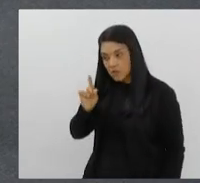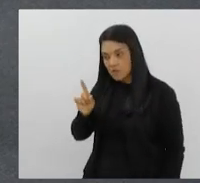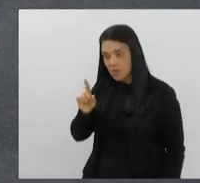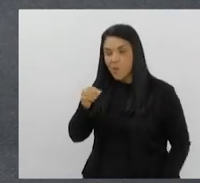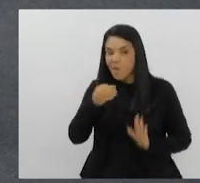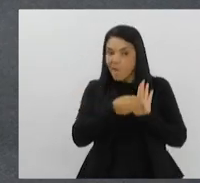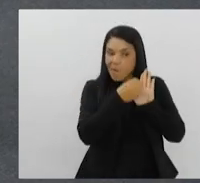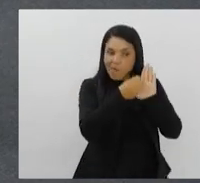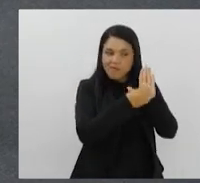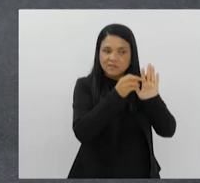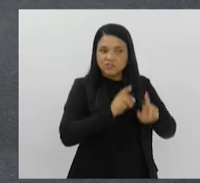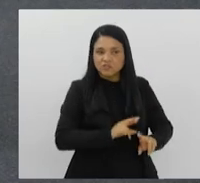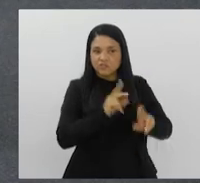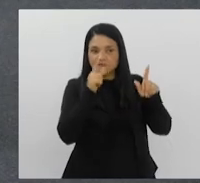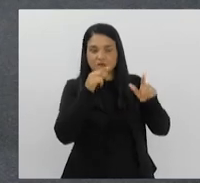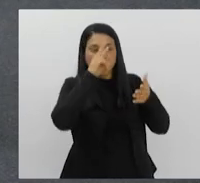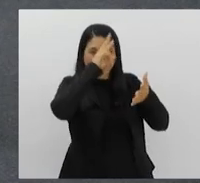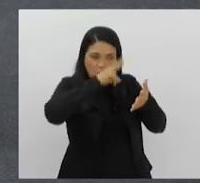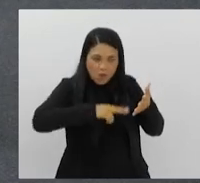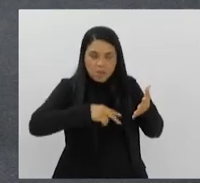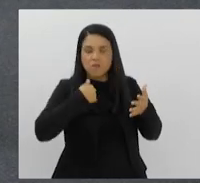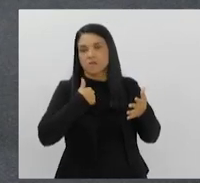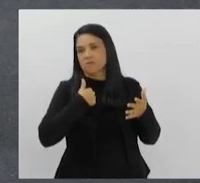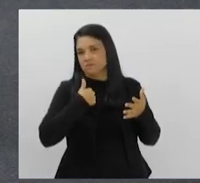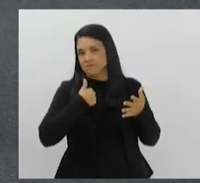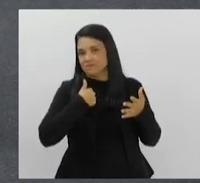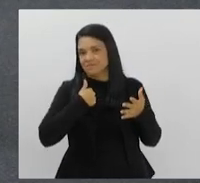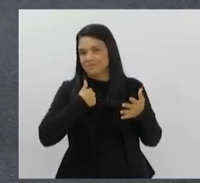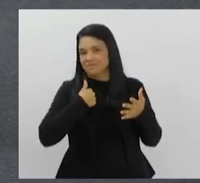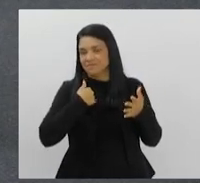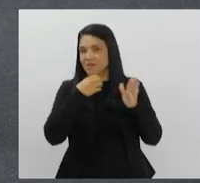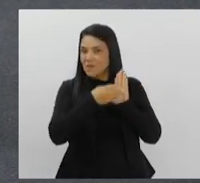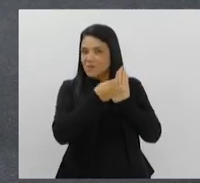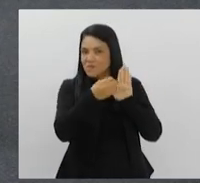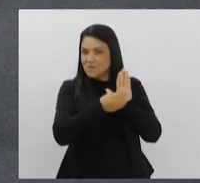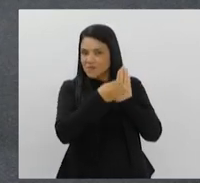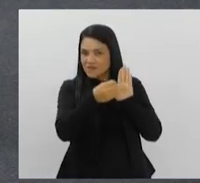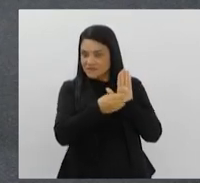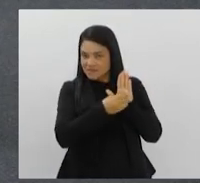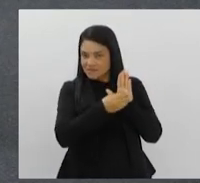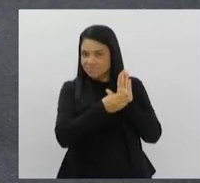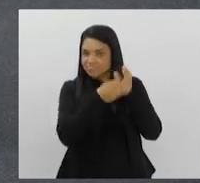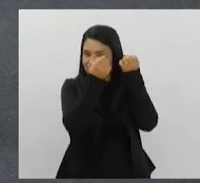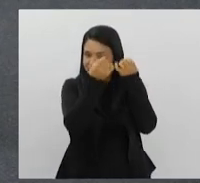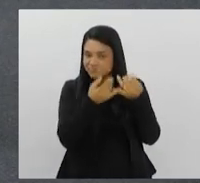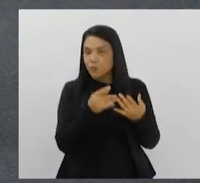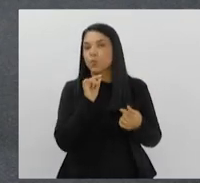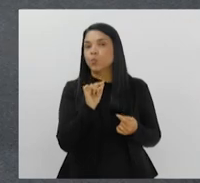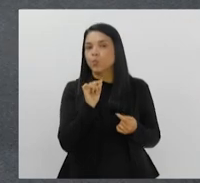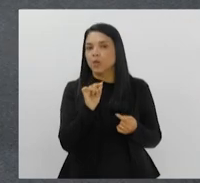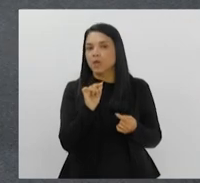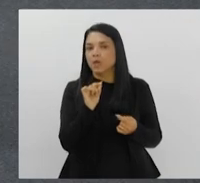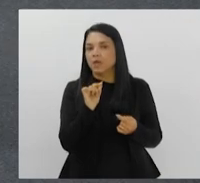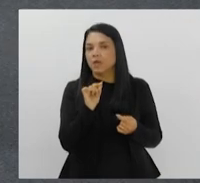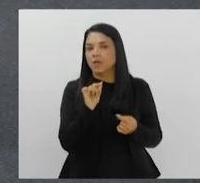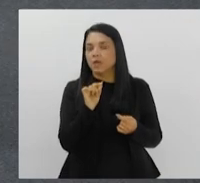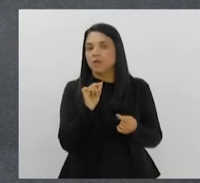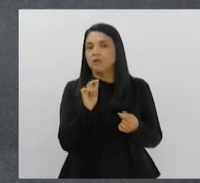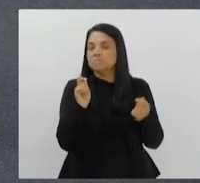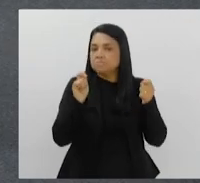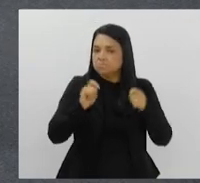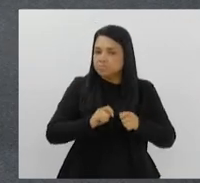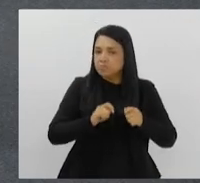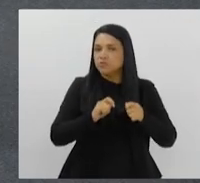está dizendo. Li o parecer aqui no plenário, e o parecer dizia redondamente que era